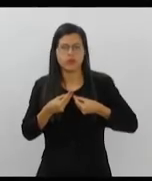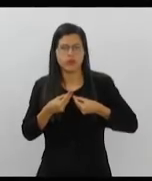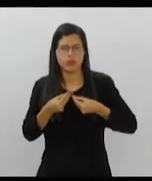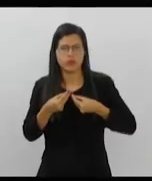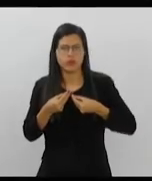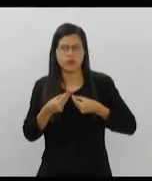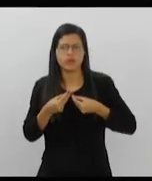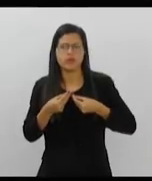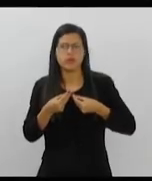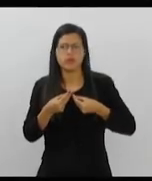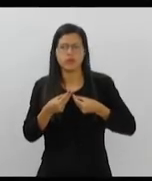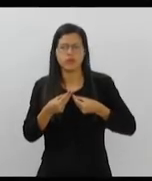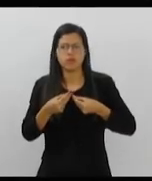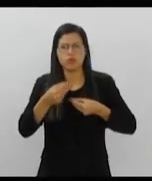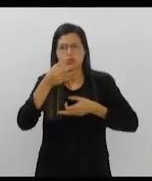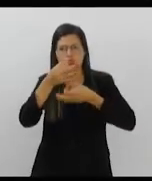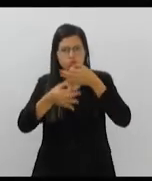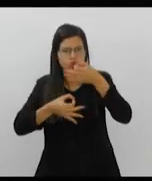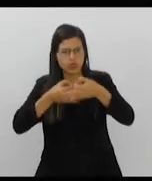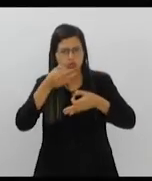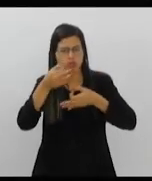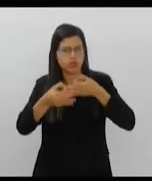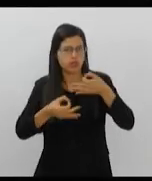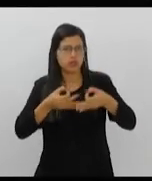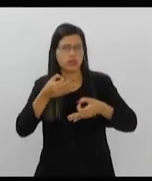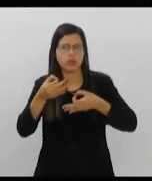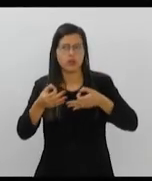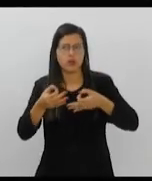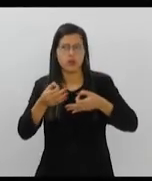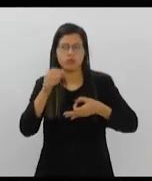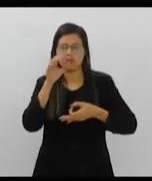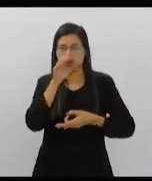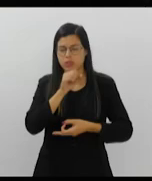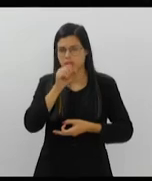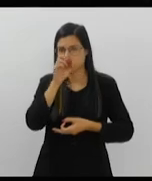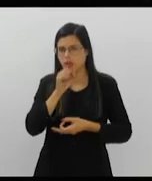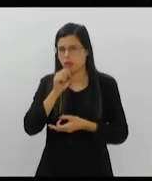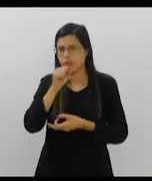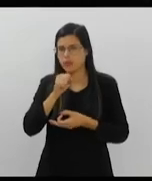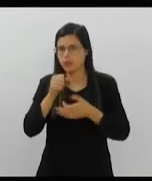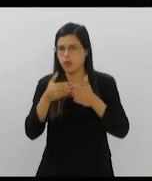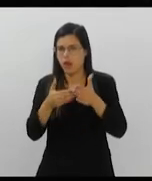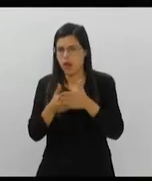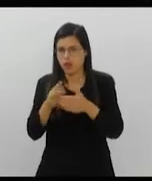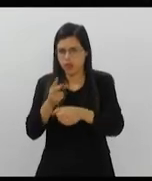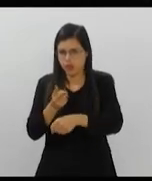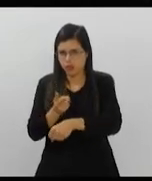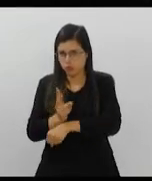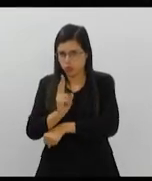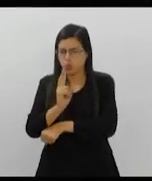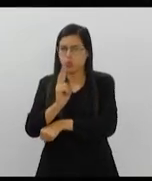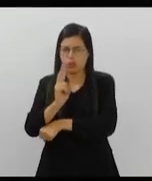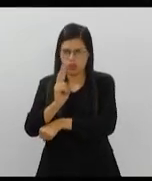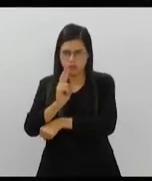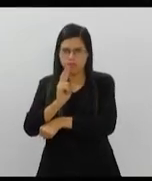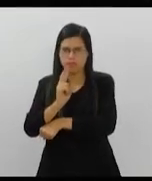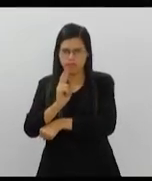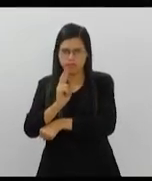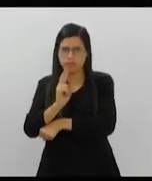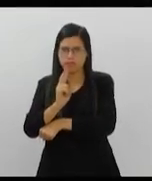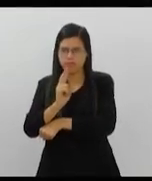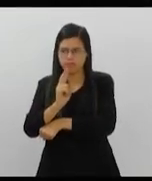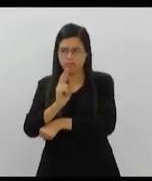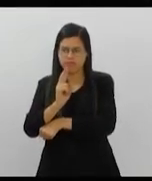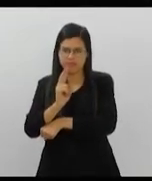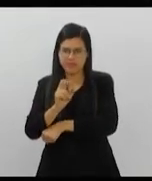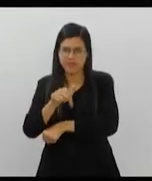impreterivelmente, com as suas sugestões, no sábado até às 14 horas. E